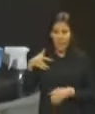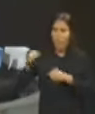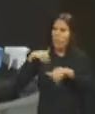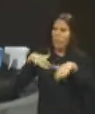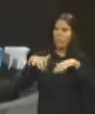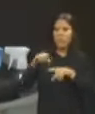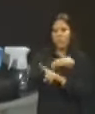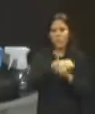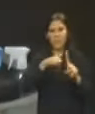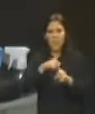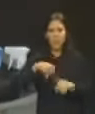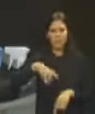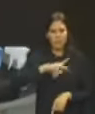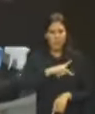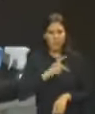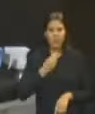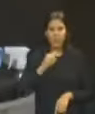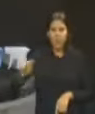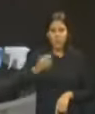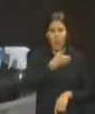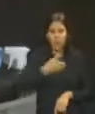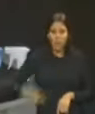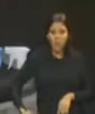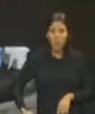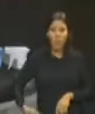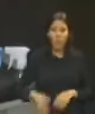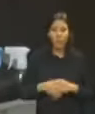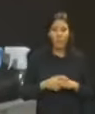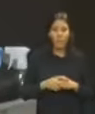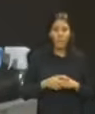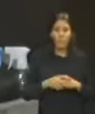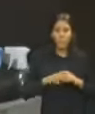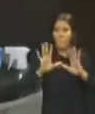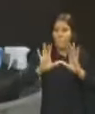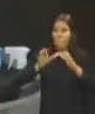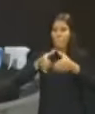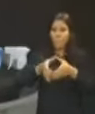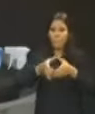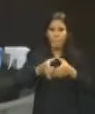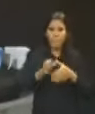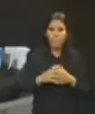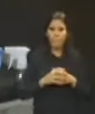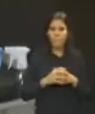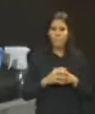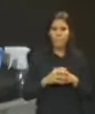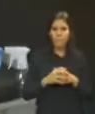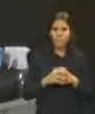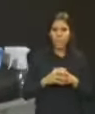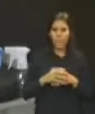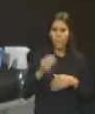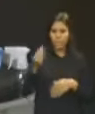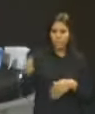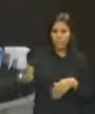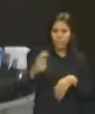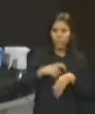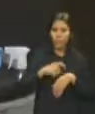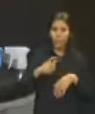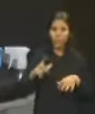Público, a Defensoria Pública, ouvimos os gestores. Ou seja, ouvimos todos. Possível, deputado. Ouvimos